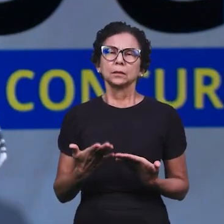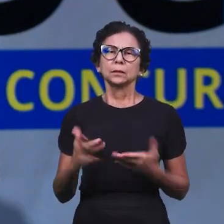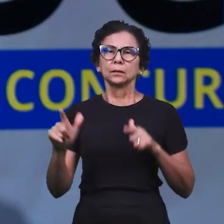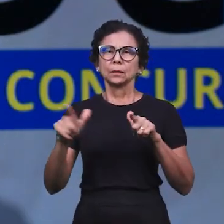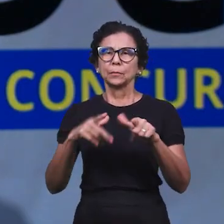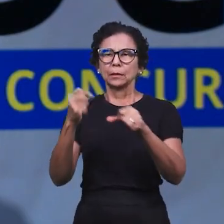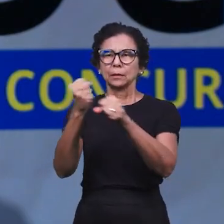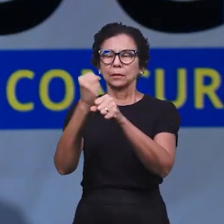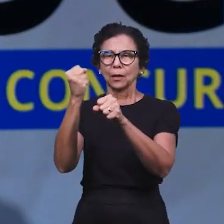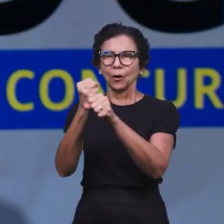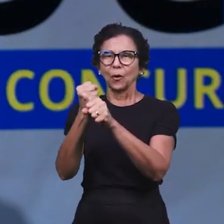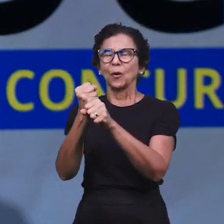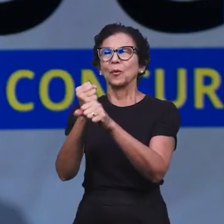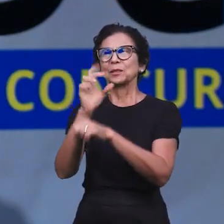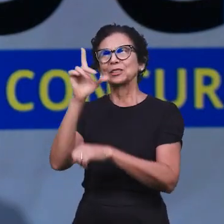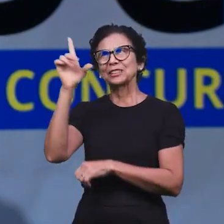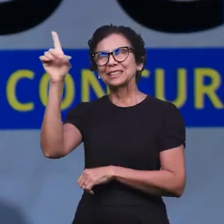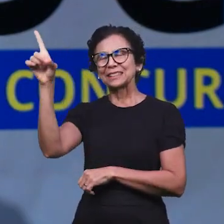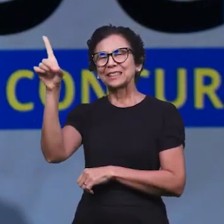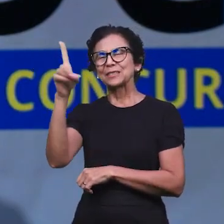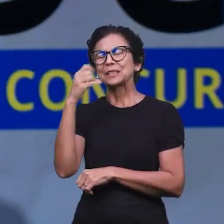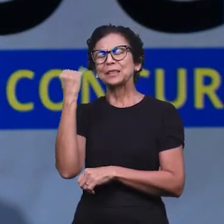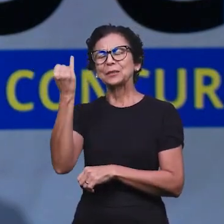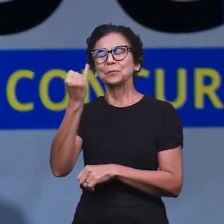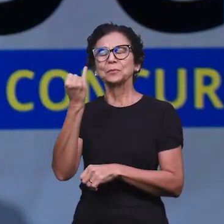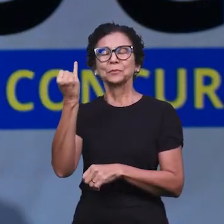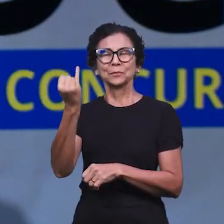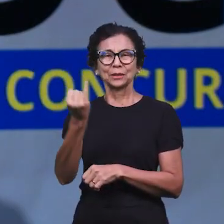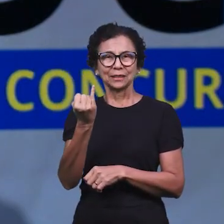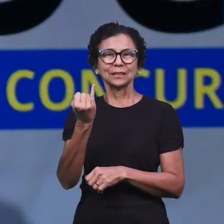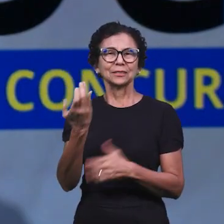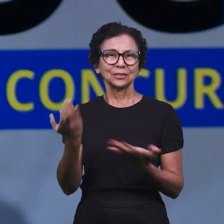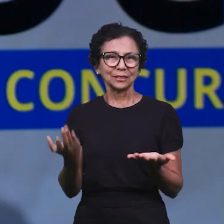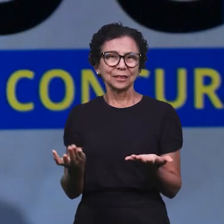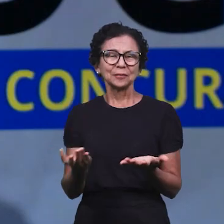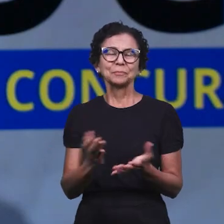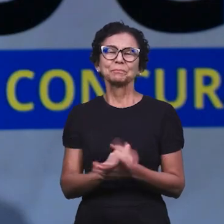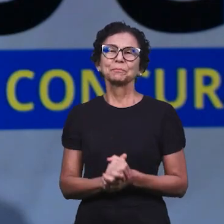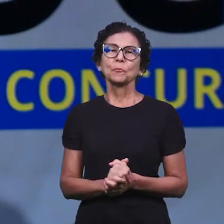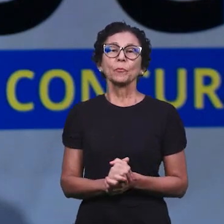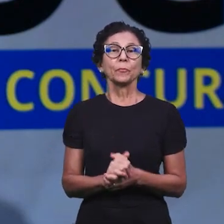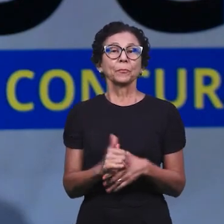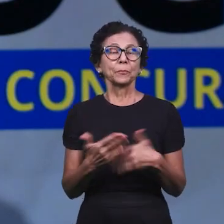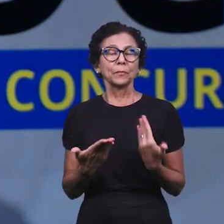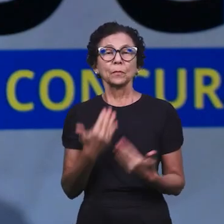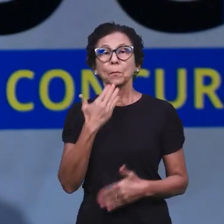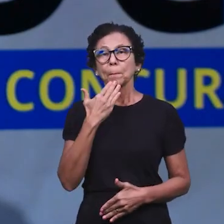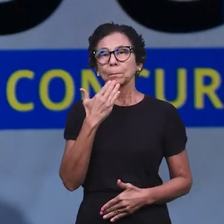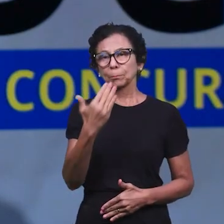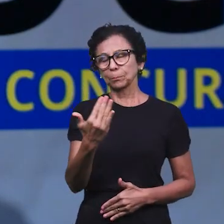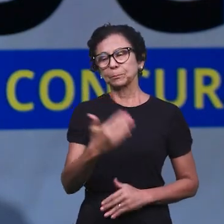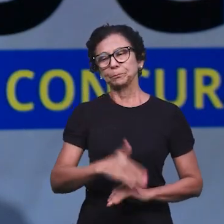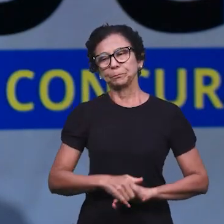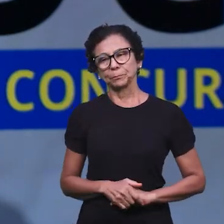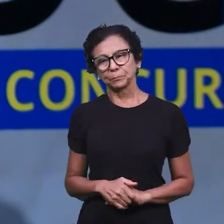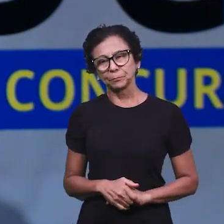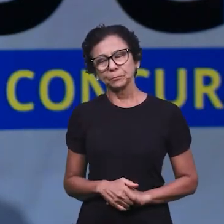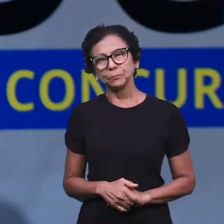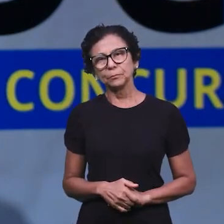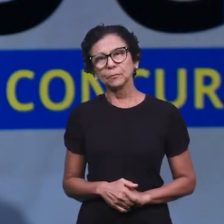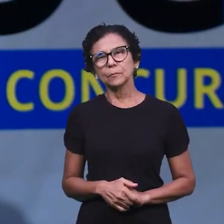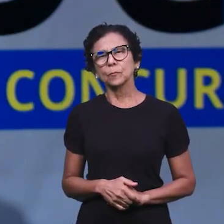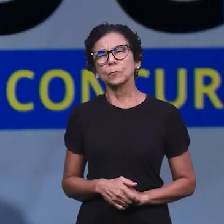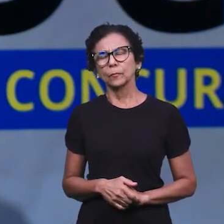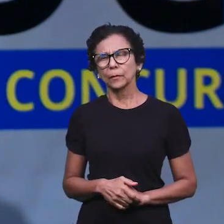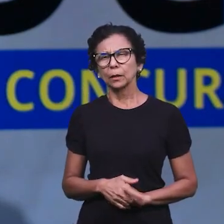estar em comunhão com Deus é a nossa prioridade, né, nessa jornada aqui. Então eu queria te fazer um pedido também. Zele pela